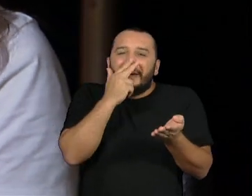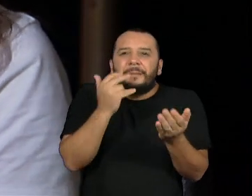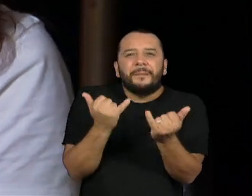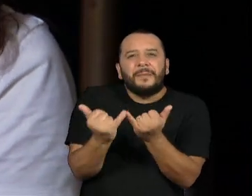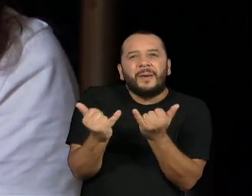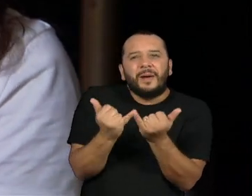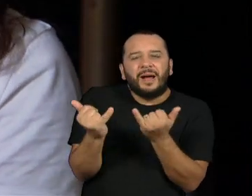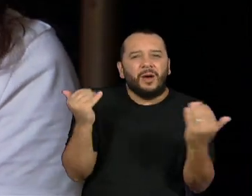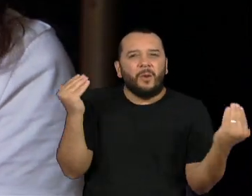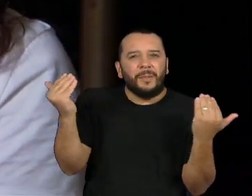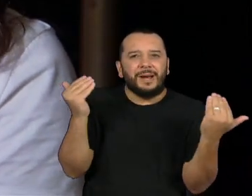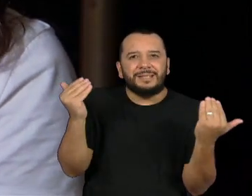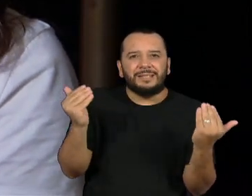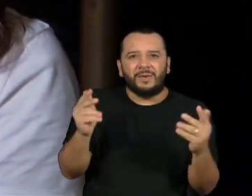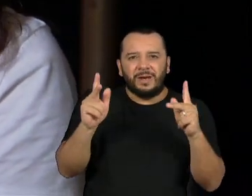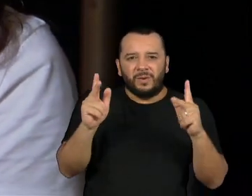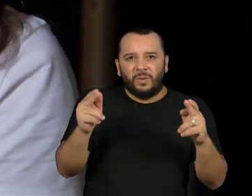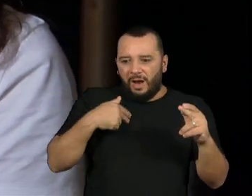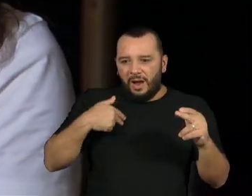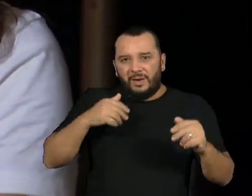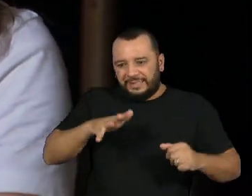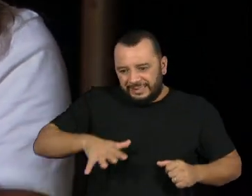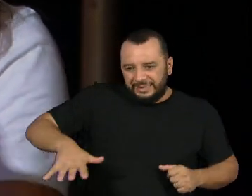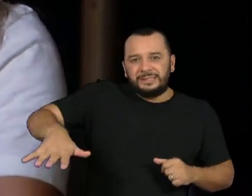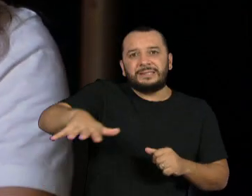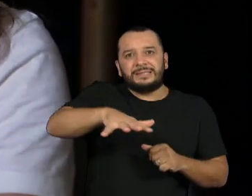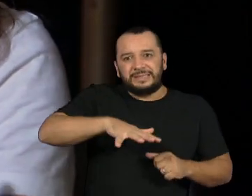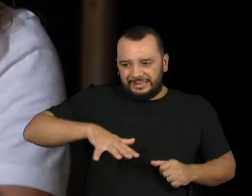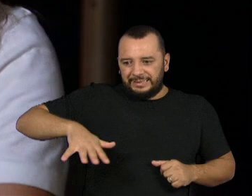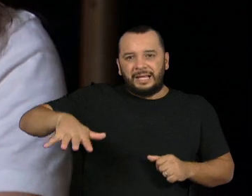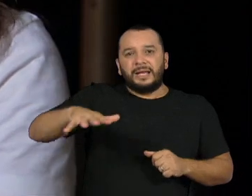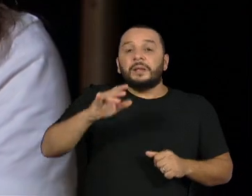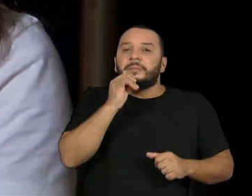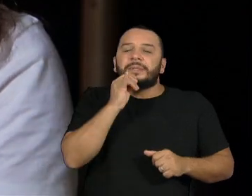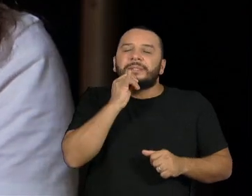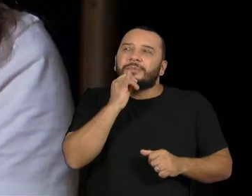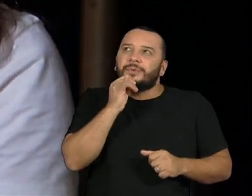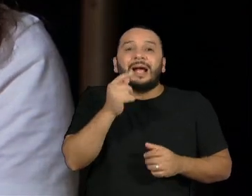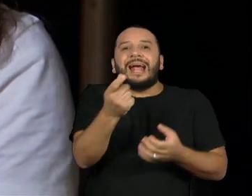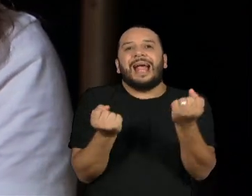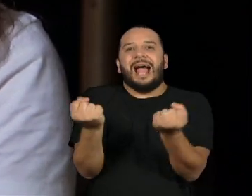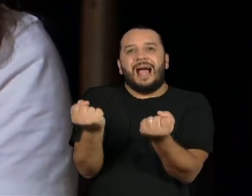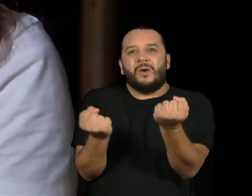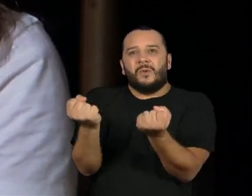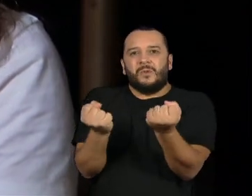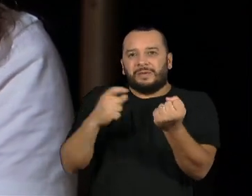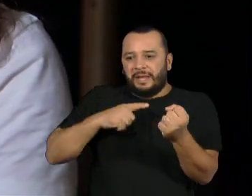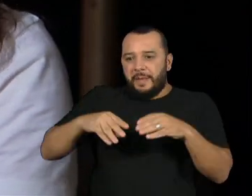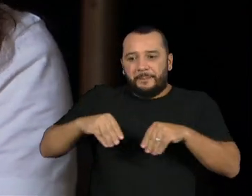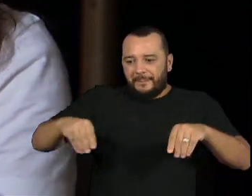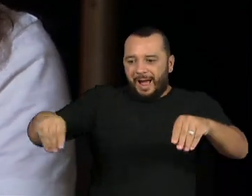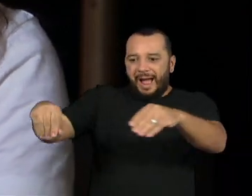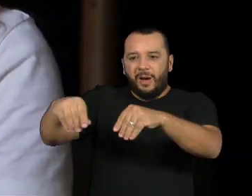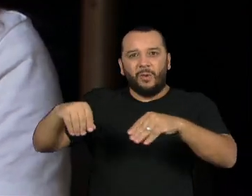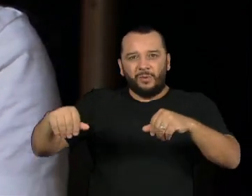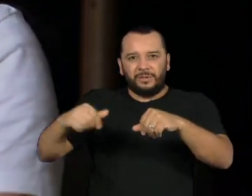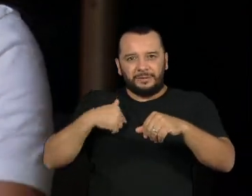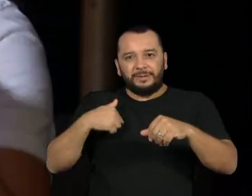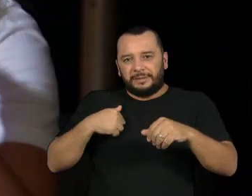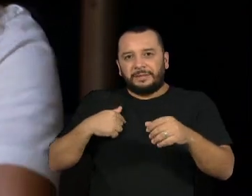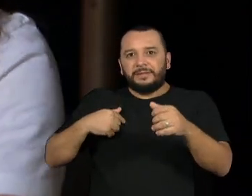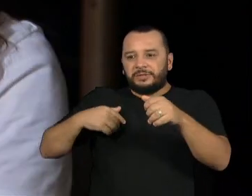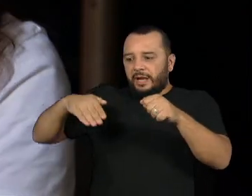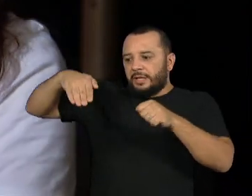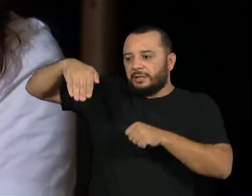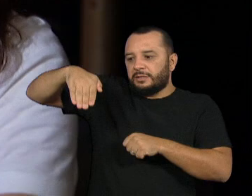terra, e deixasse o volante assim no piloto automático e fosse dormir, enquanto o carro vai entrando